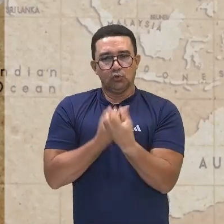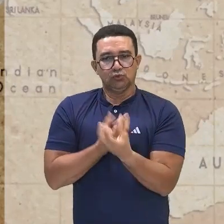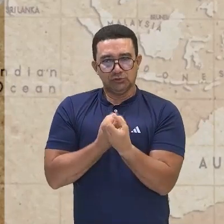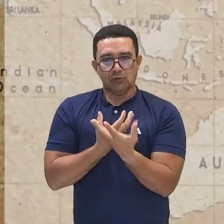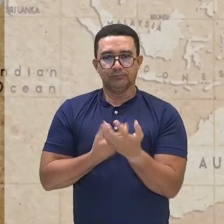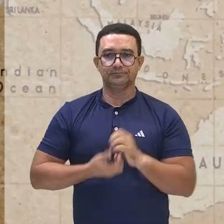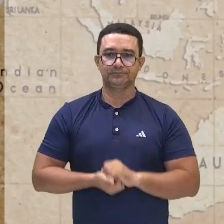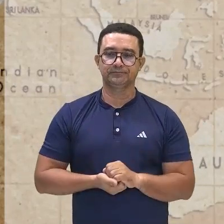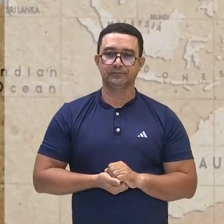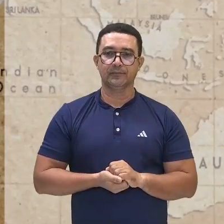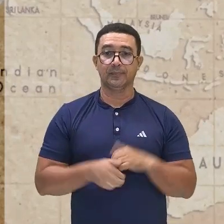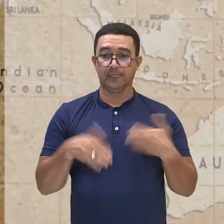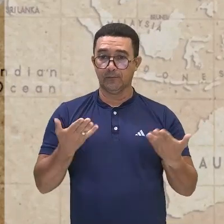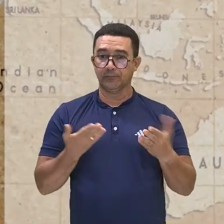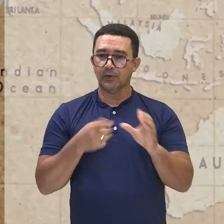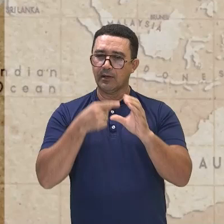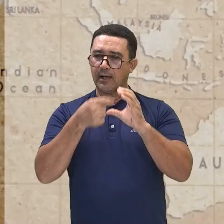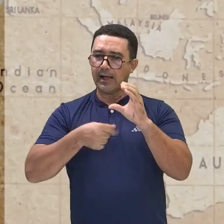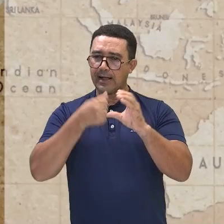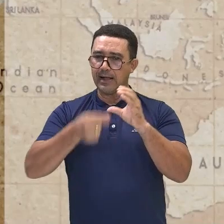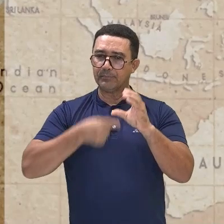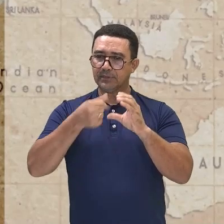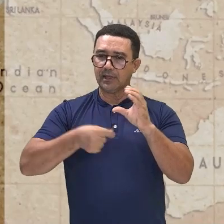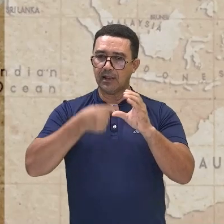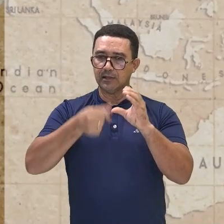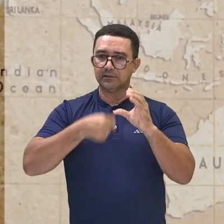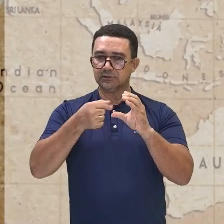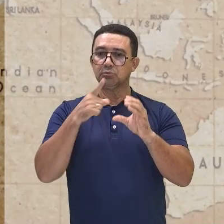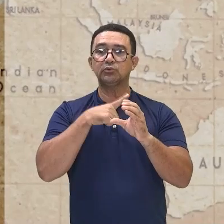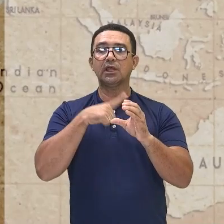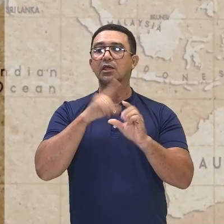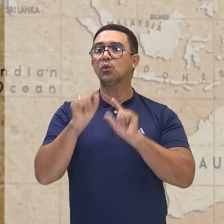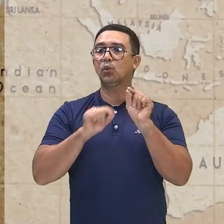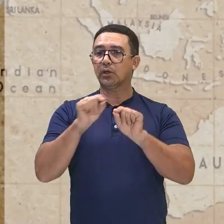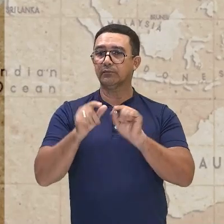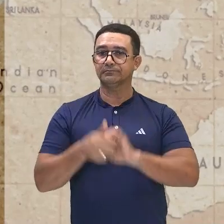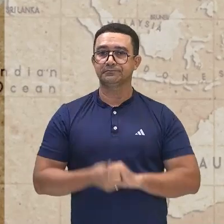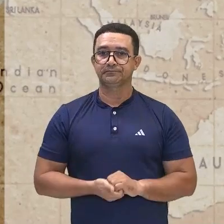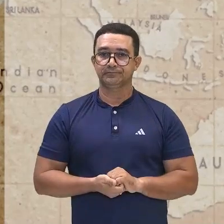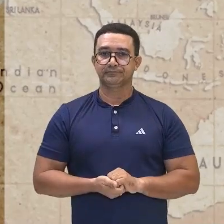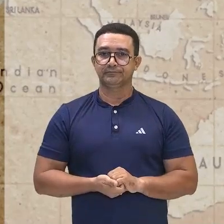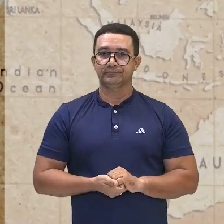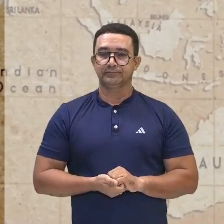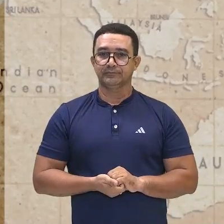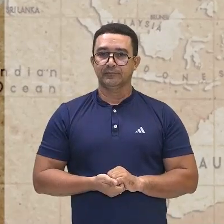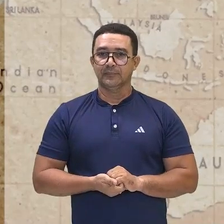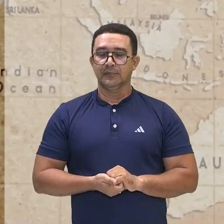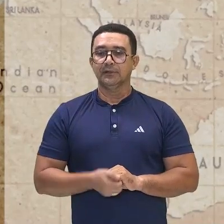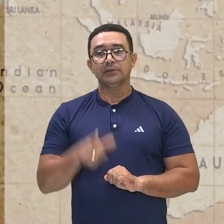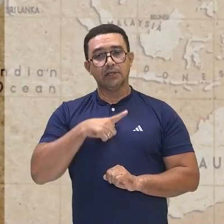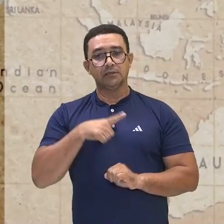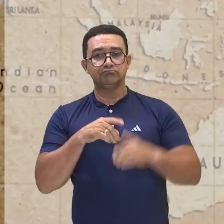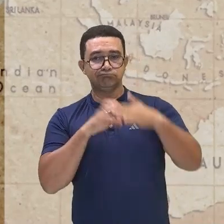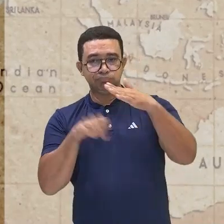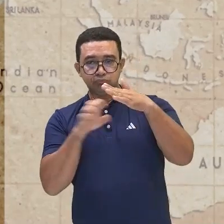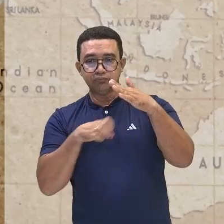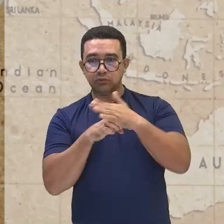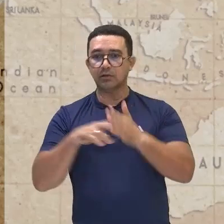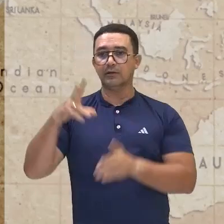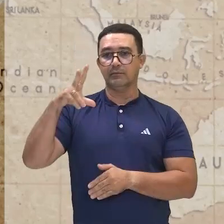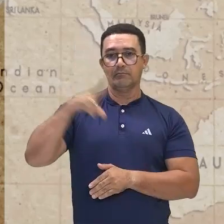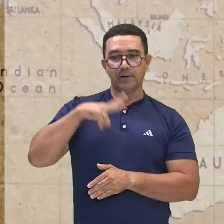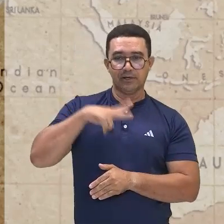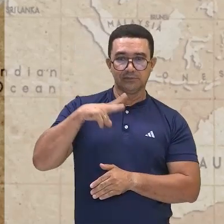no capitalismo, nós vamos ter principalmente a questão da existência da propriedade privada e uma